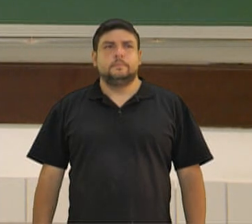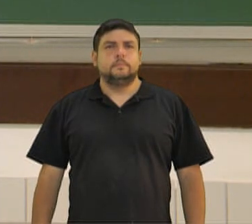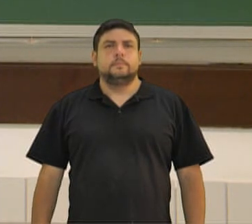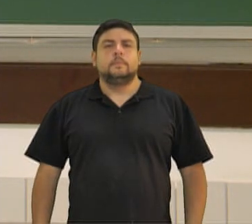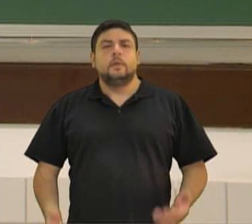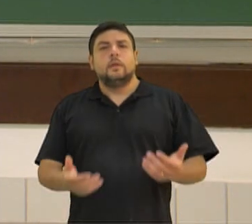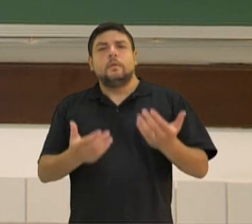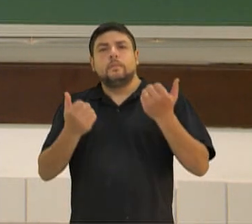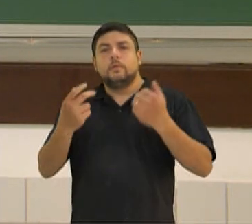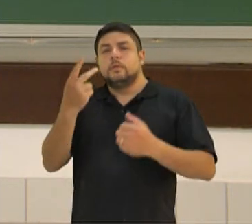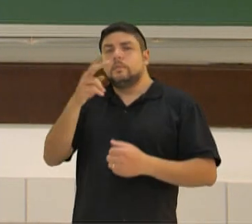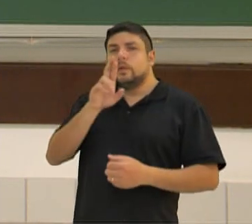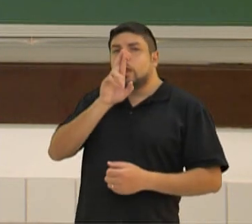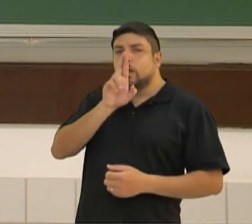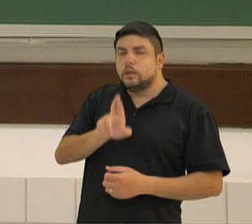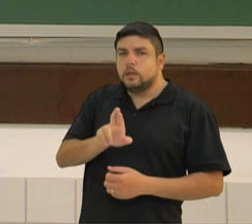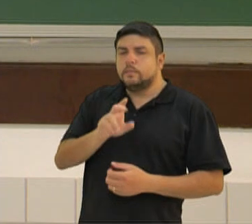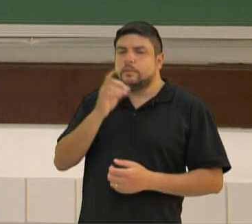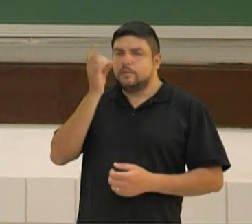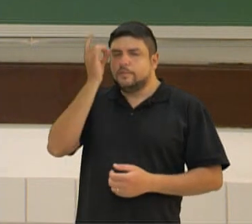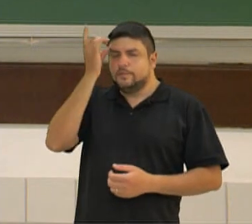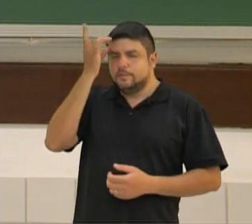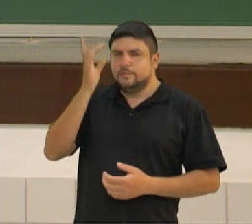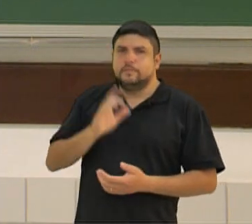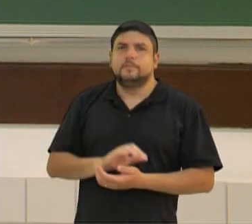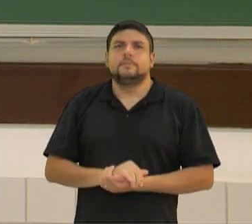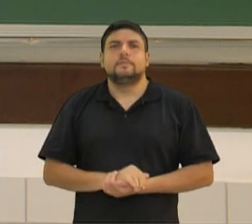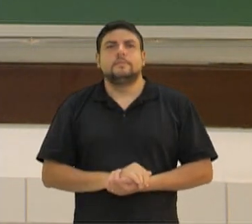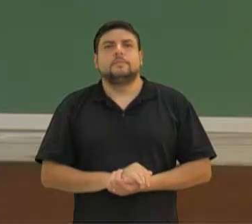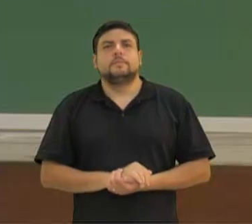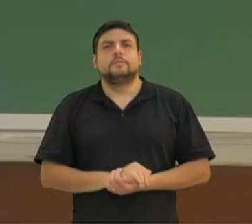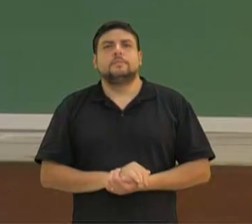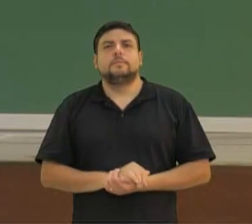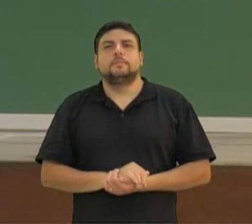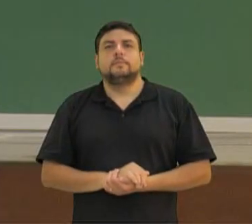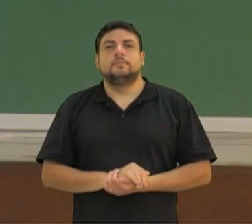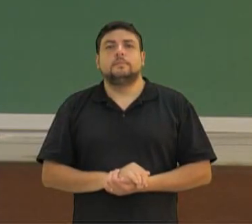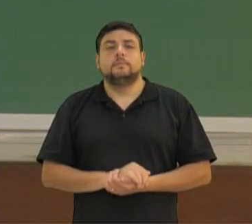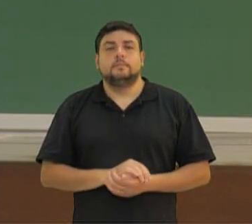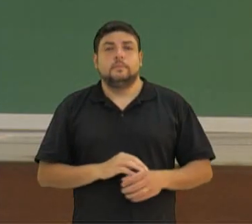Vamos lá ver o que você respondeu, porque está muito fácil a questão, né? É A,